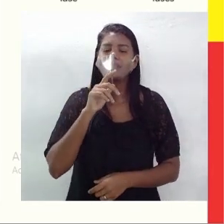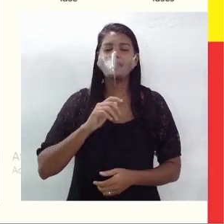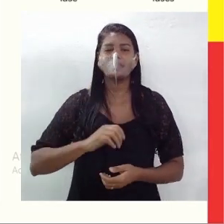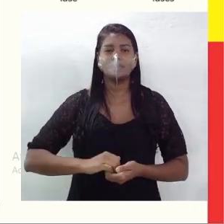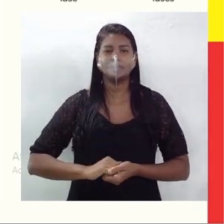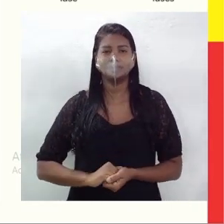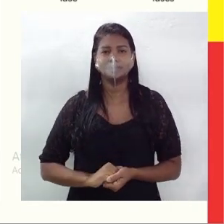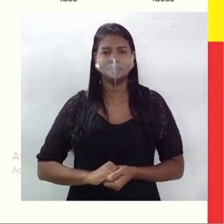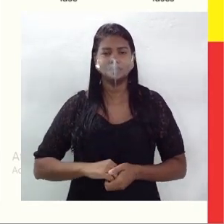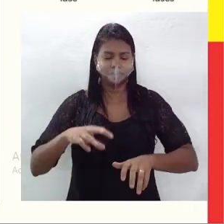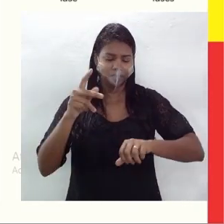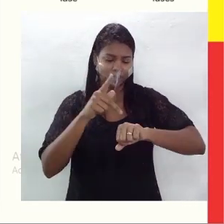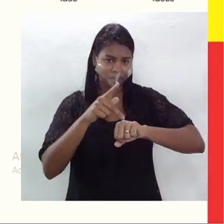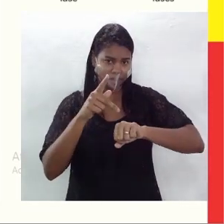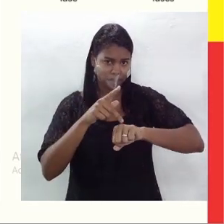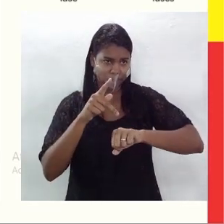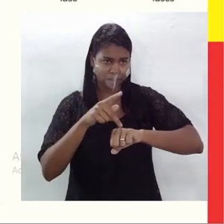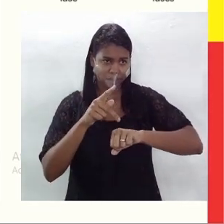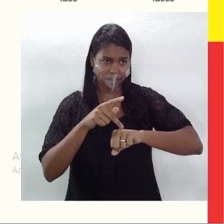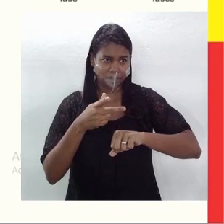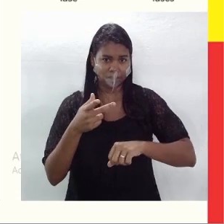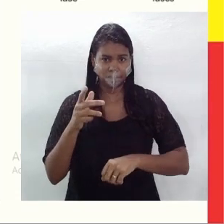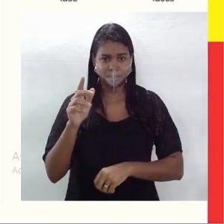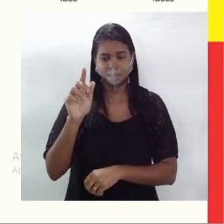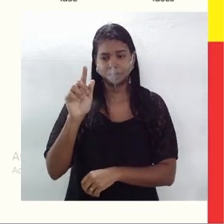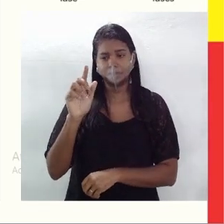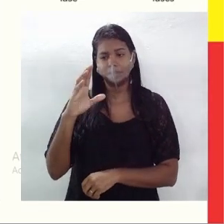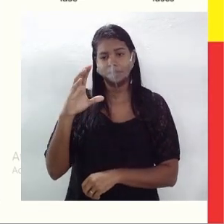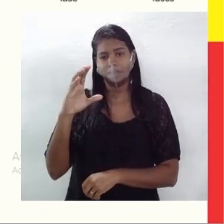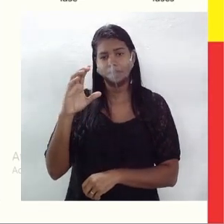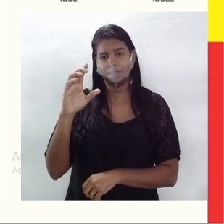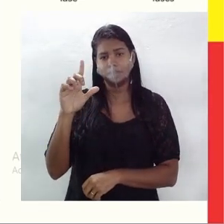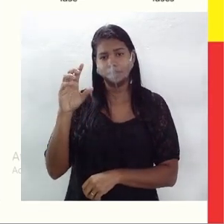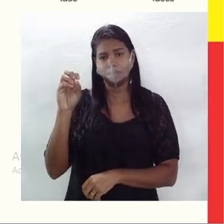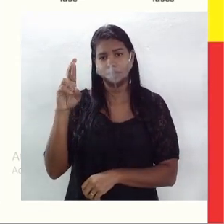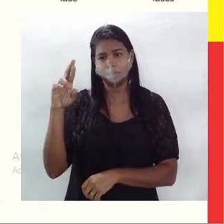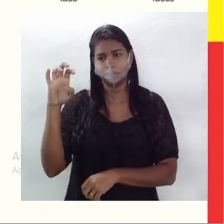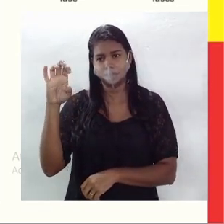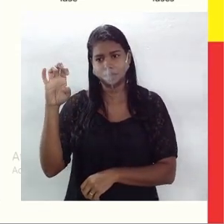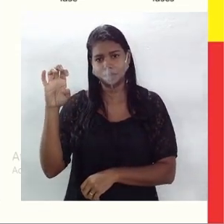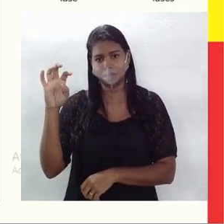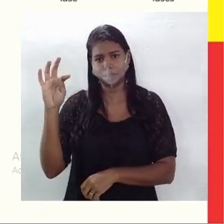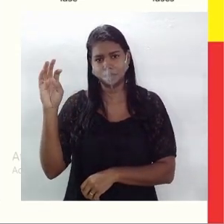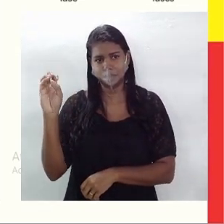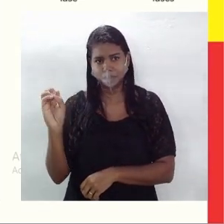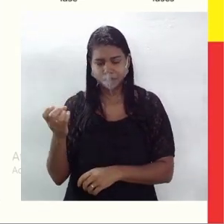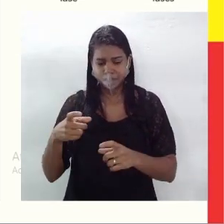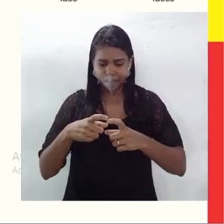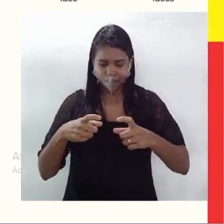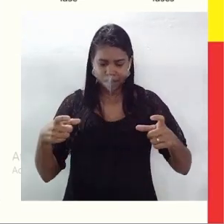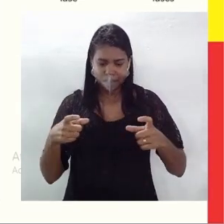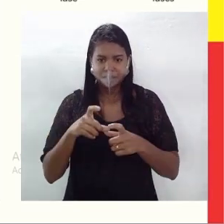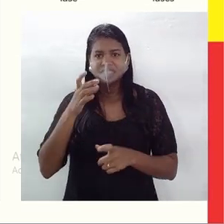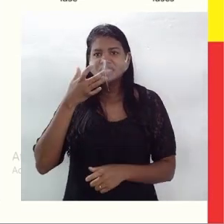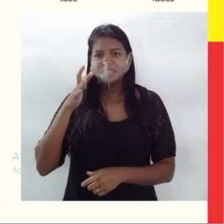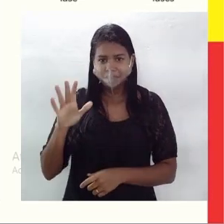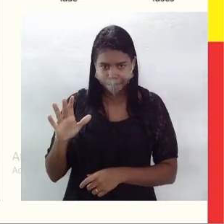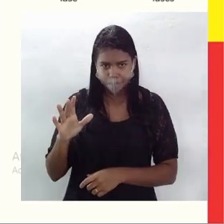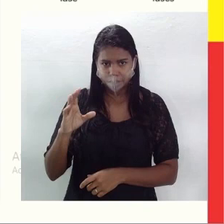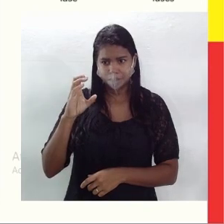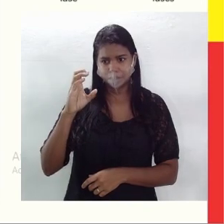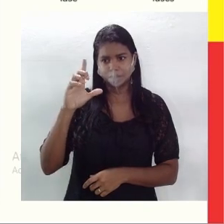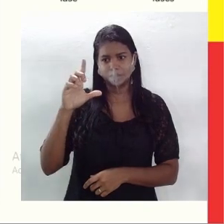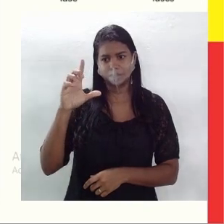A pedra de granito e o cloreto de sódio. E a barra de ouro e o cloreto de